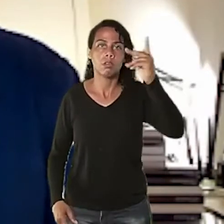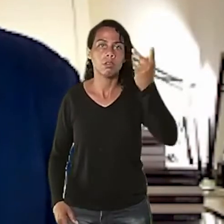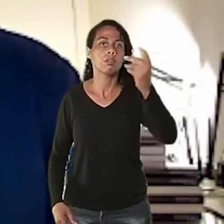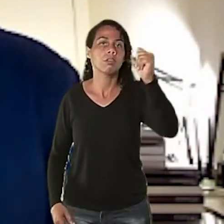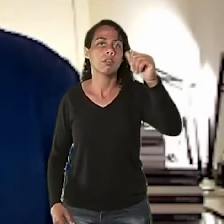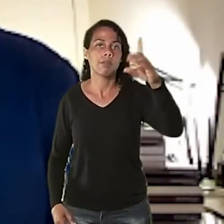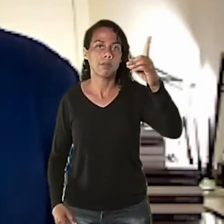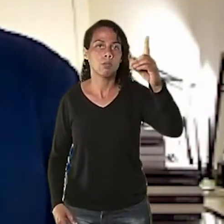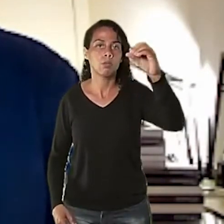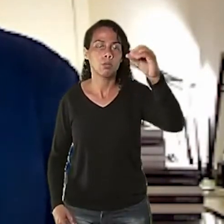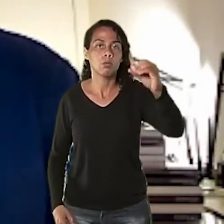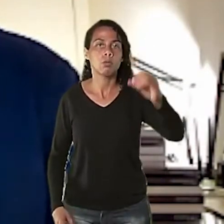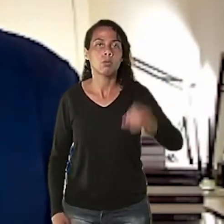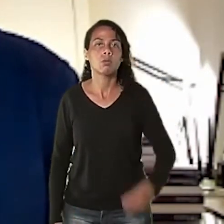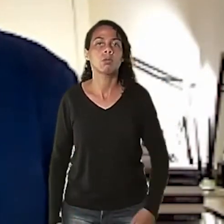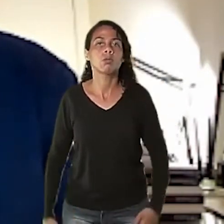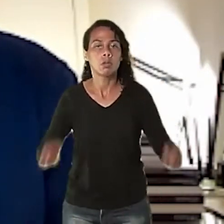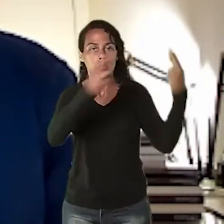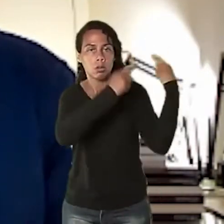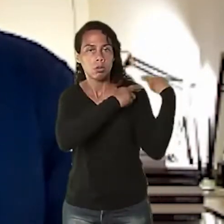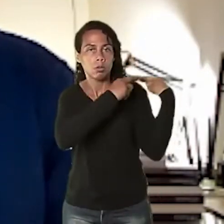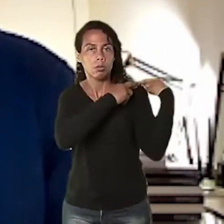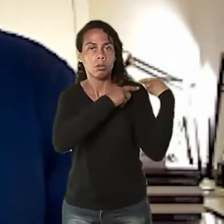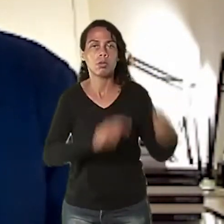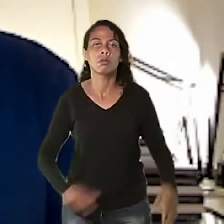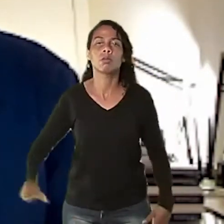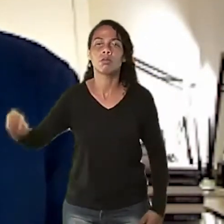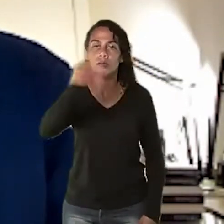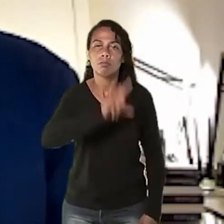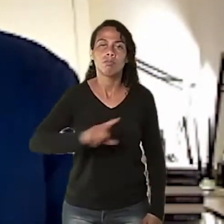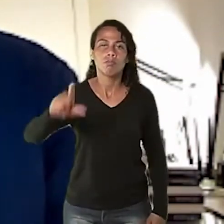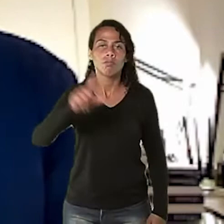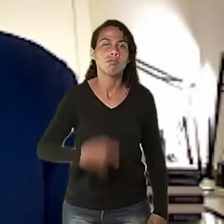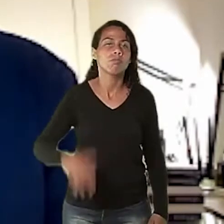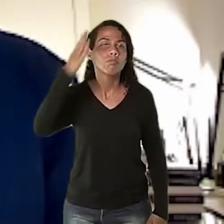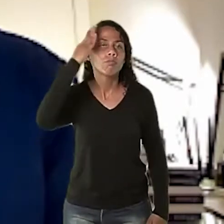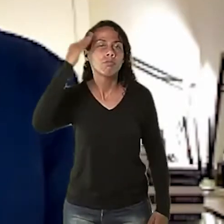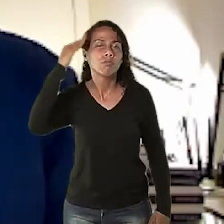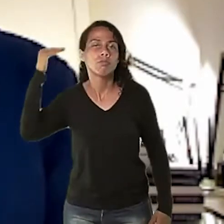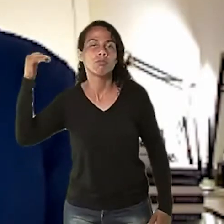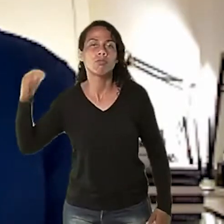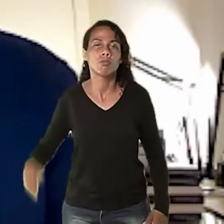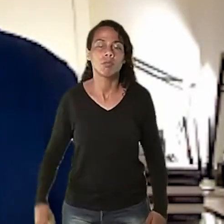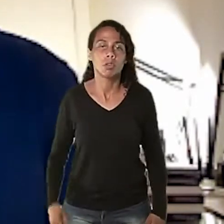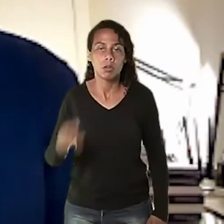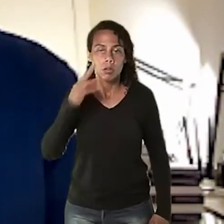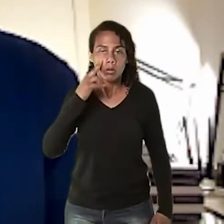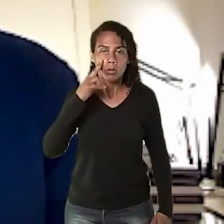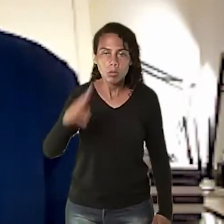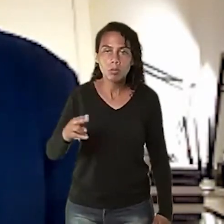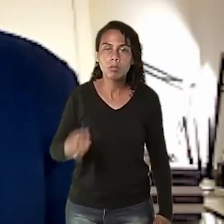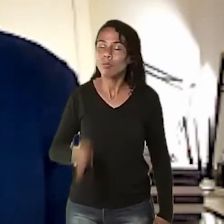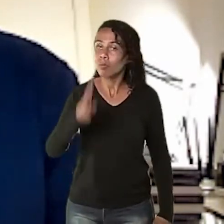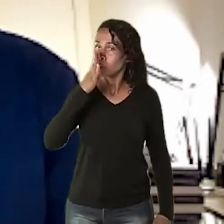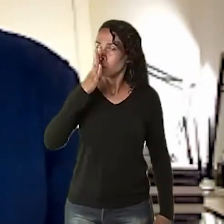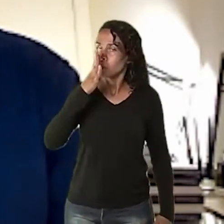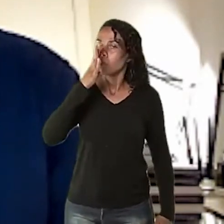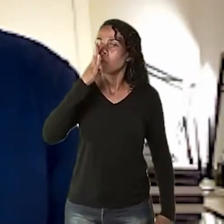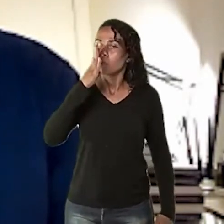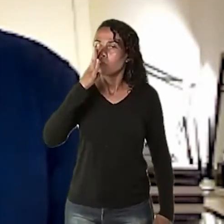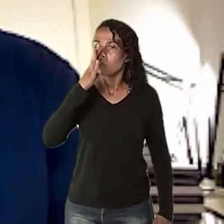eu sempre li esses caras, eles foram uma referência para mim. Mesmo nos meus romances, e eu posso falar isso de todos